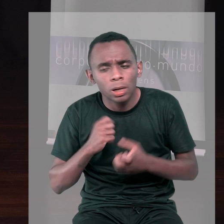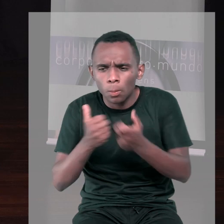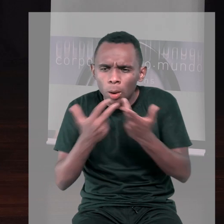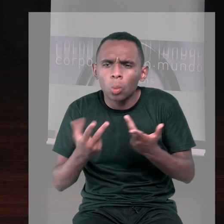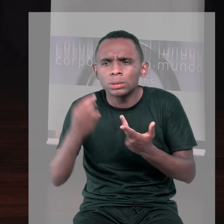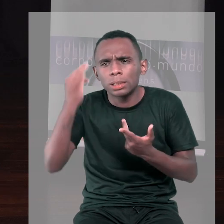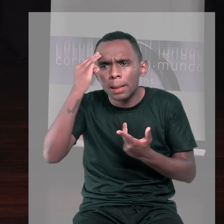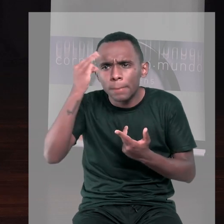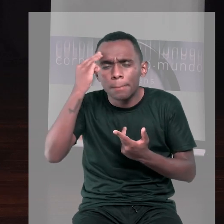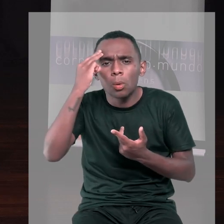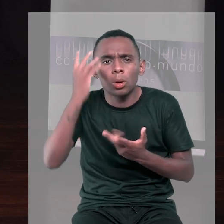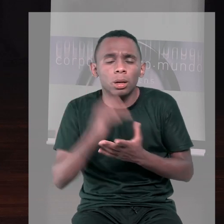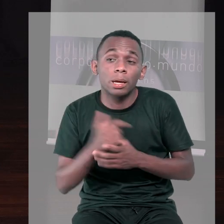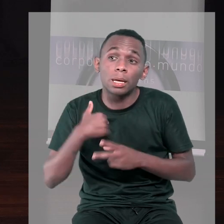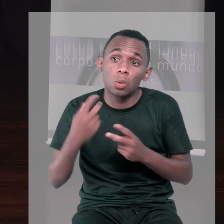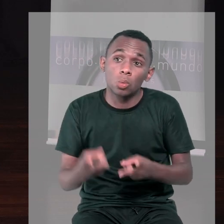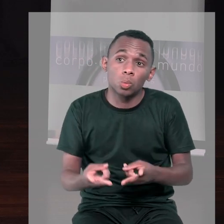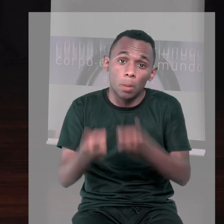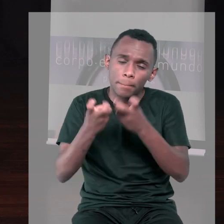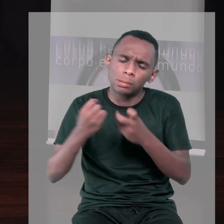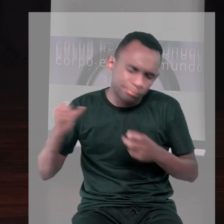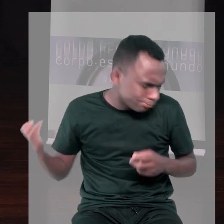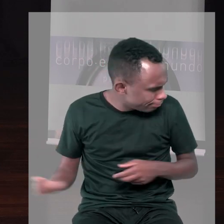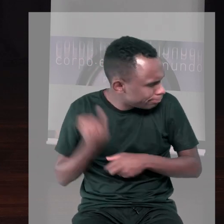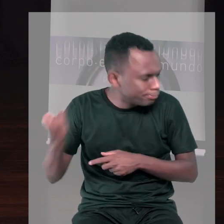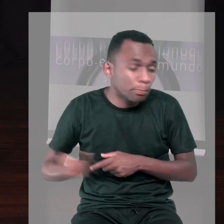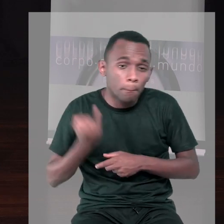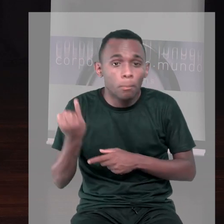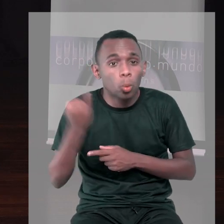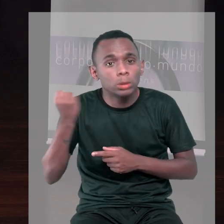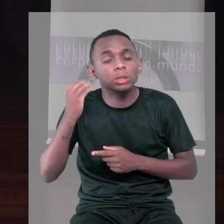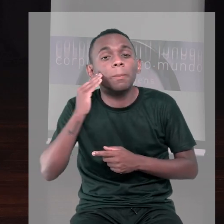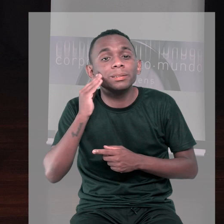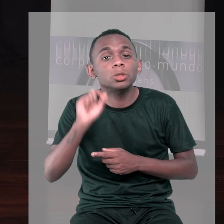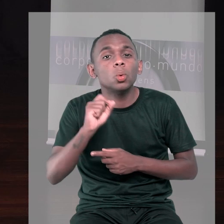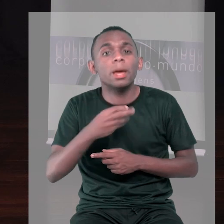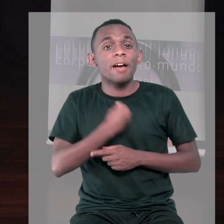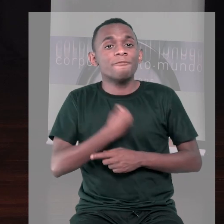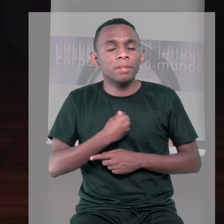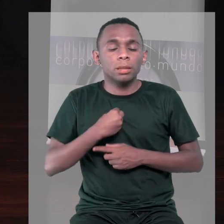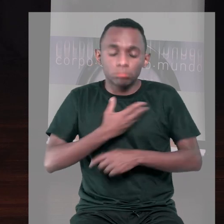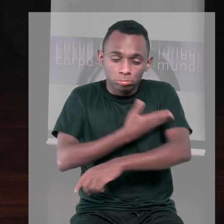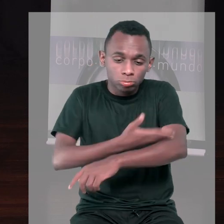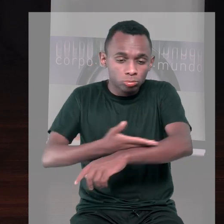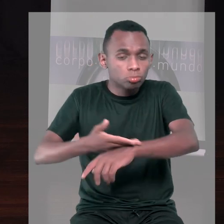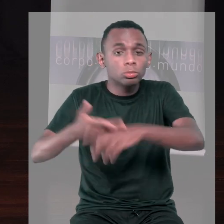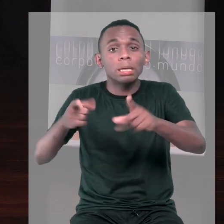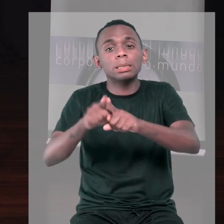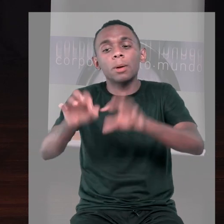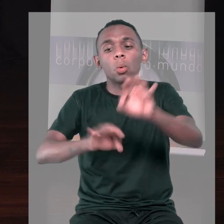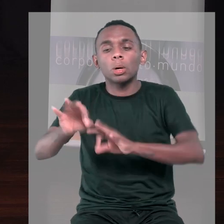memória coletiva. Mas eu insisto também na qualificação coletiva. Não se trata em